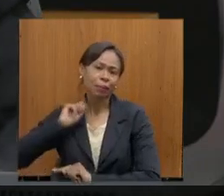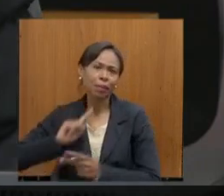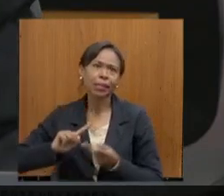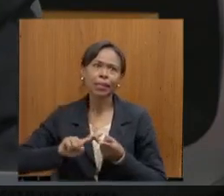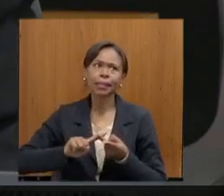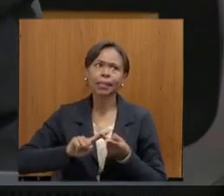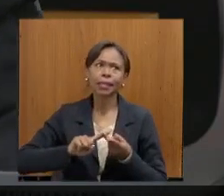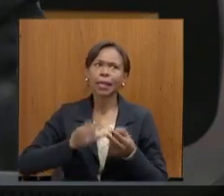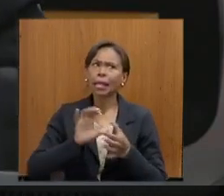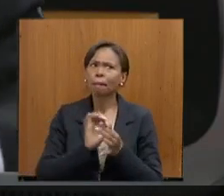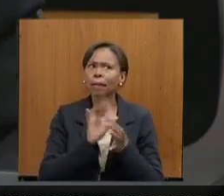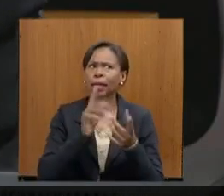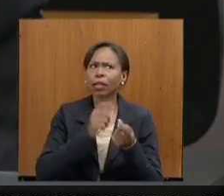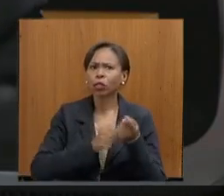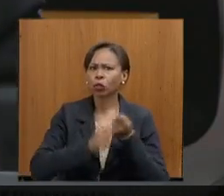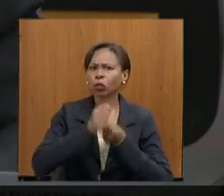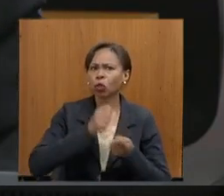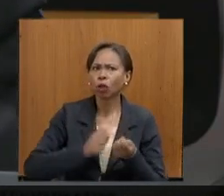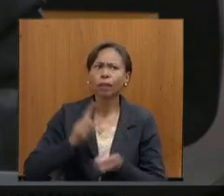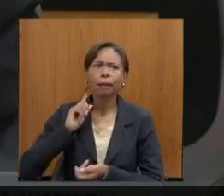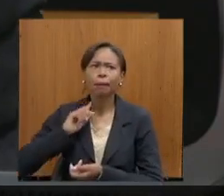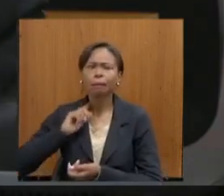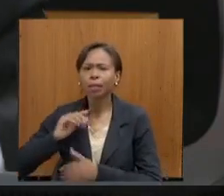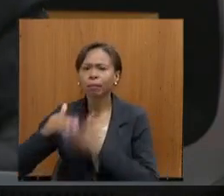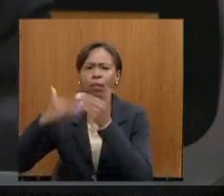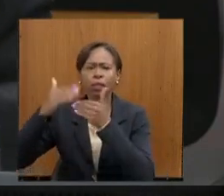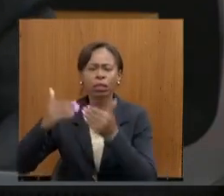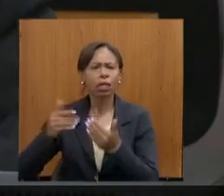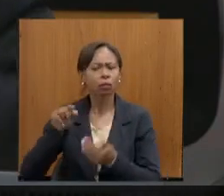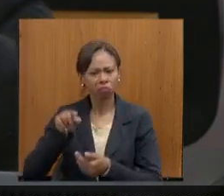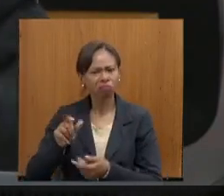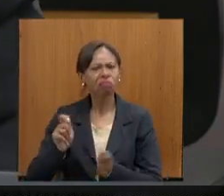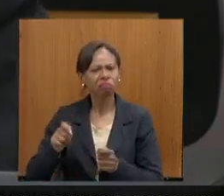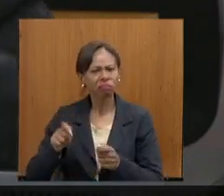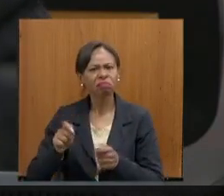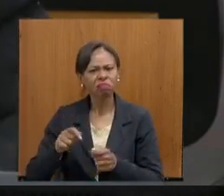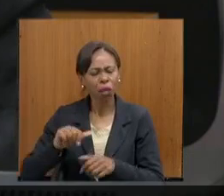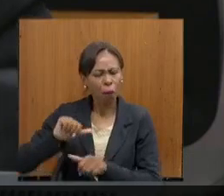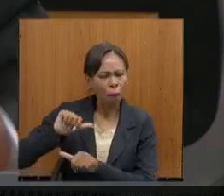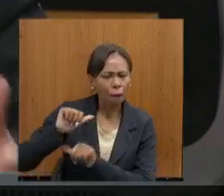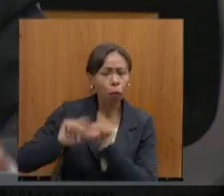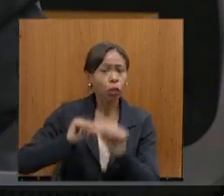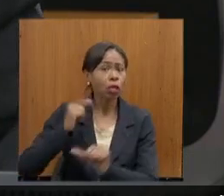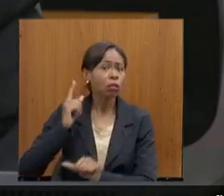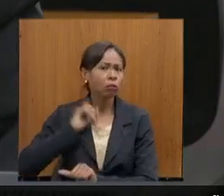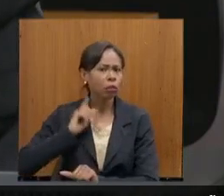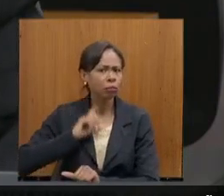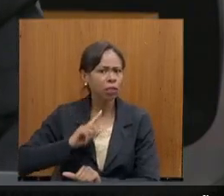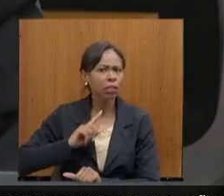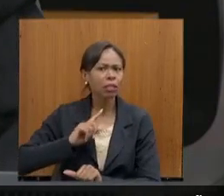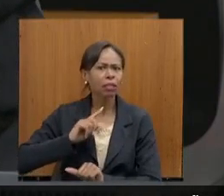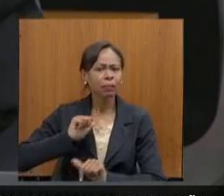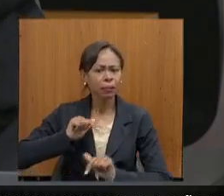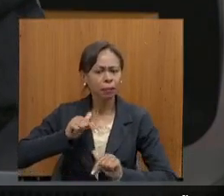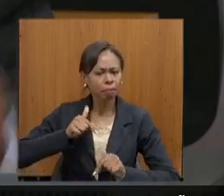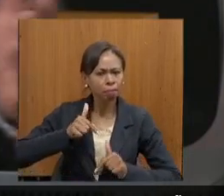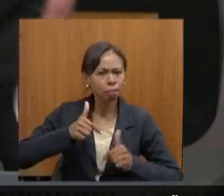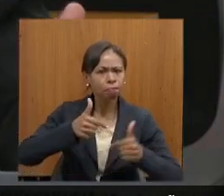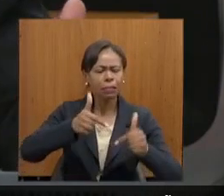menos para conhecer tem transformado realmente Minas Gerais num verdadeiro canteiro de obras